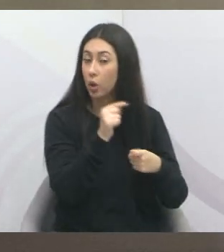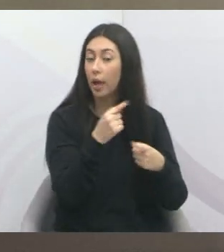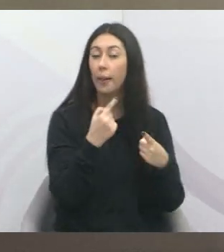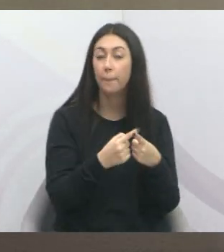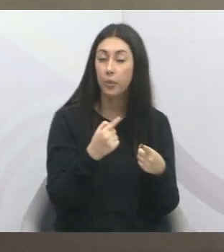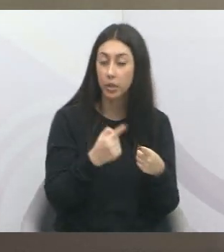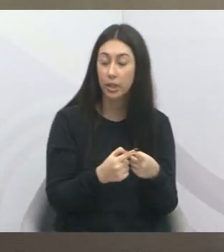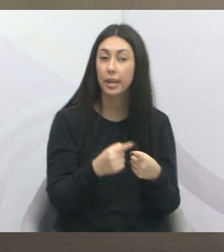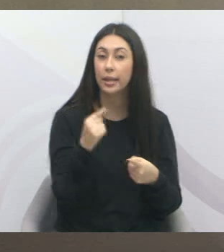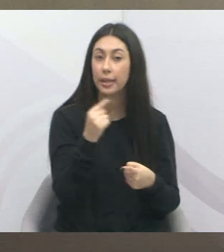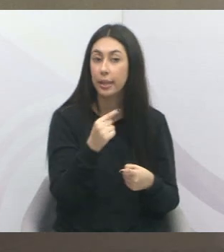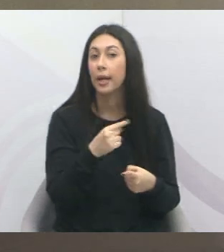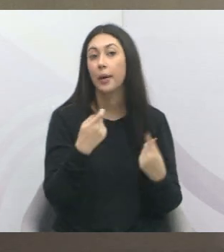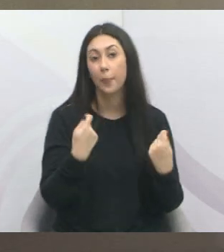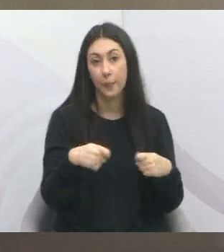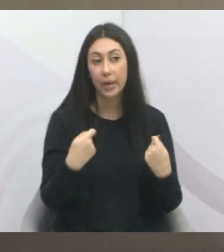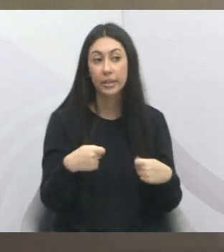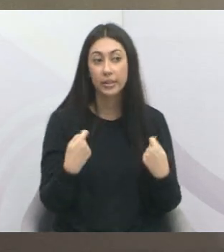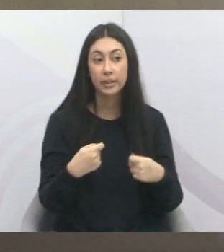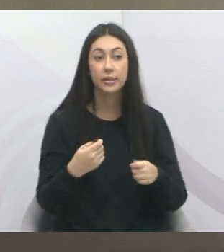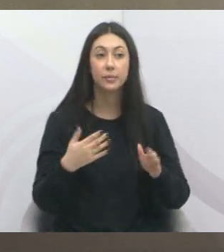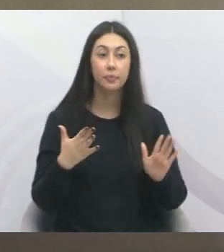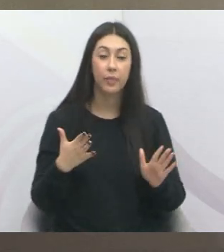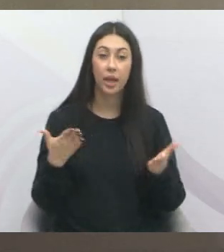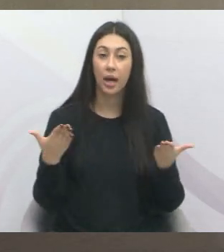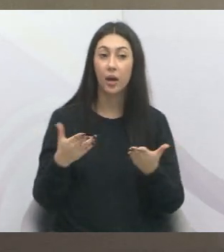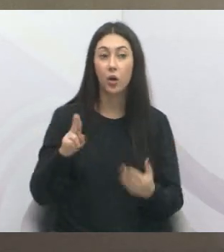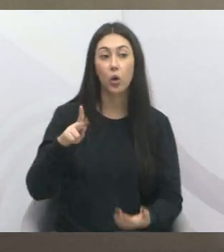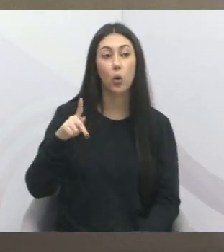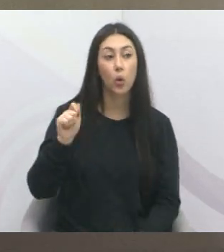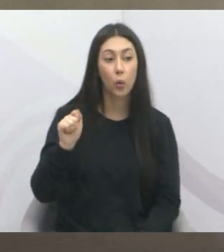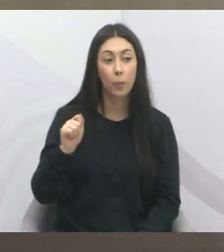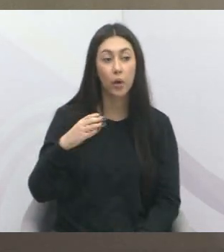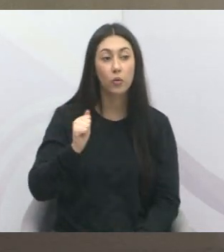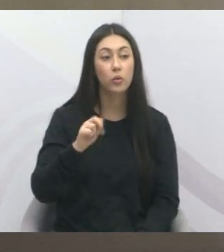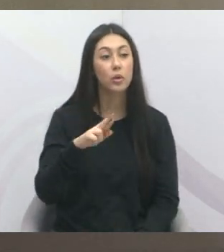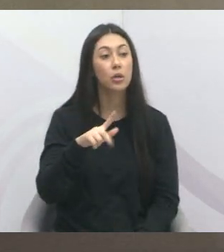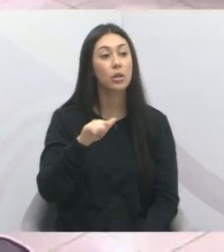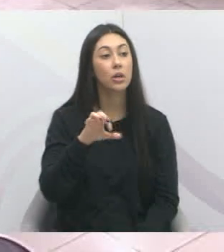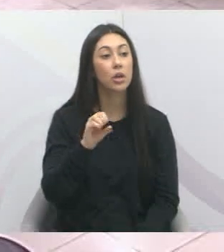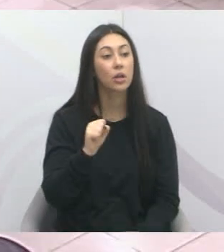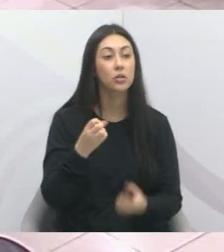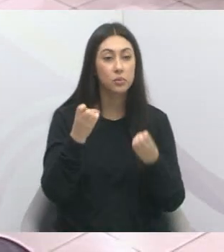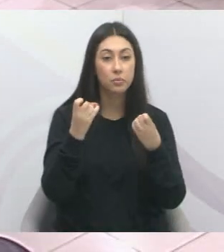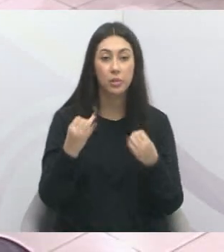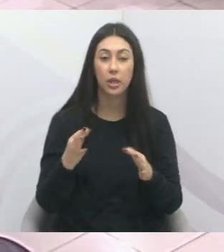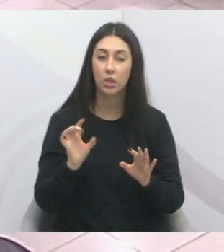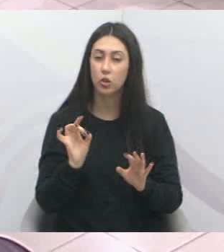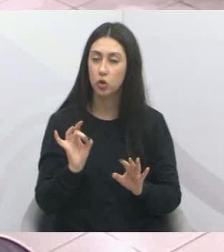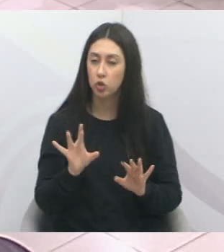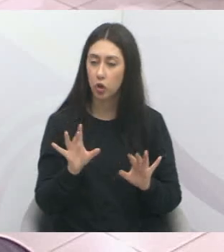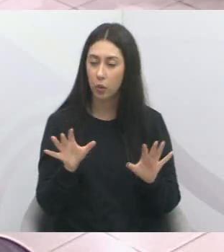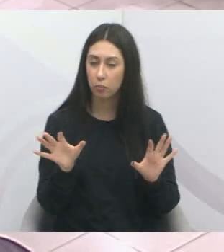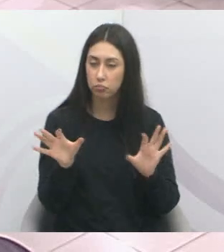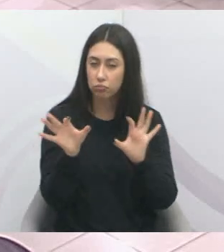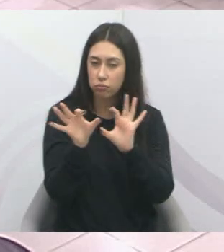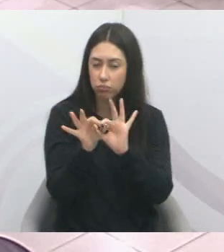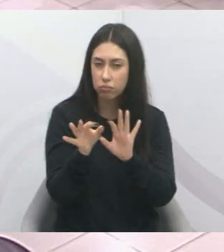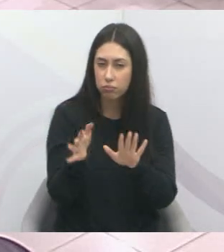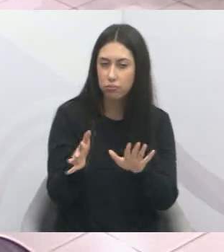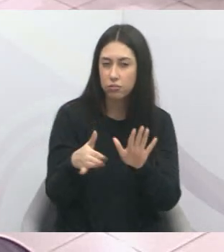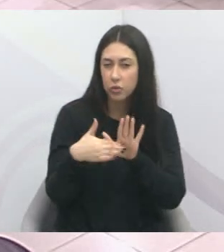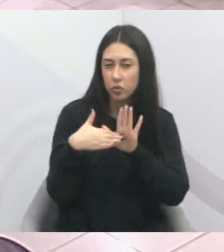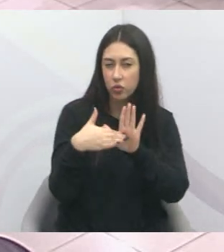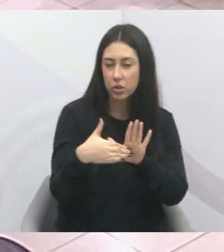lá estava dando demanda. A questão dos médicos da UPA, o doutor Carlos vai explicar. Só para complementar a fala